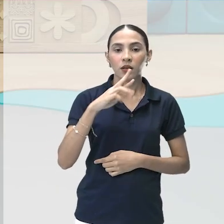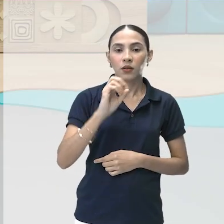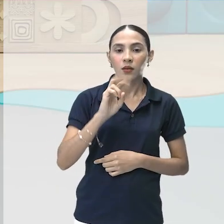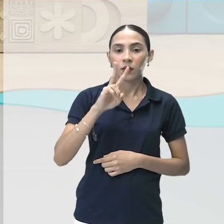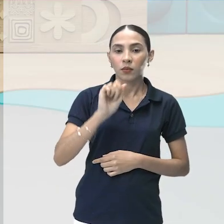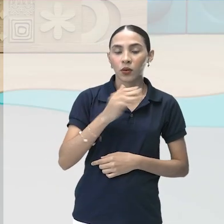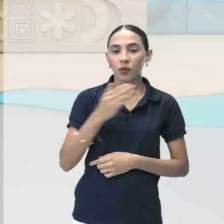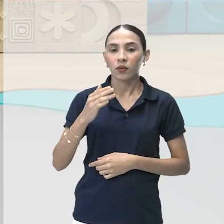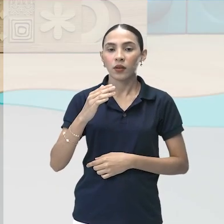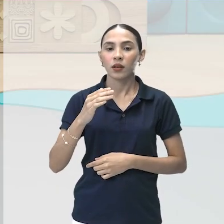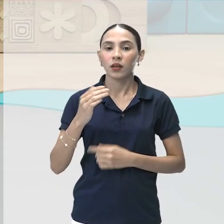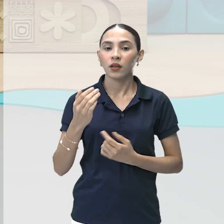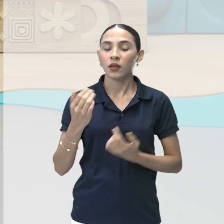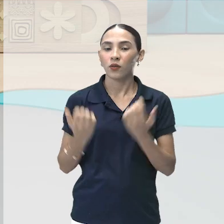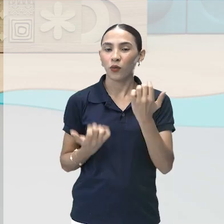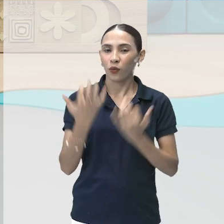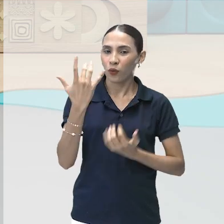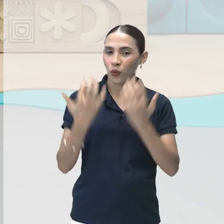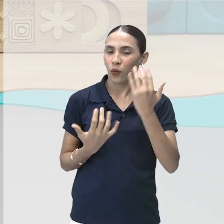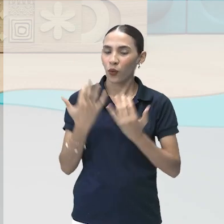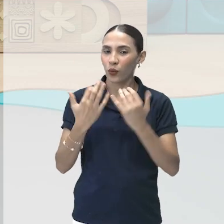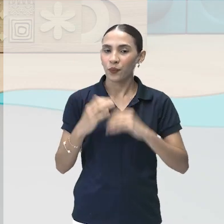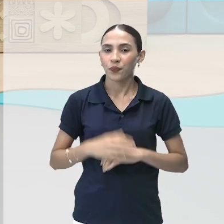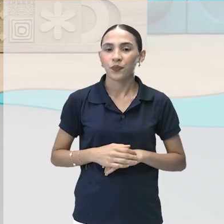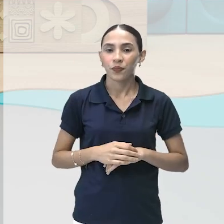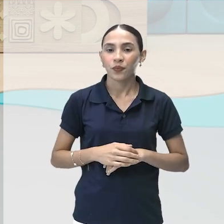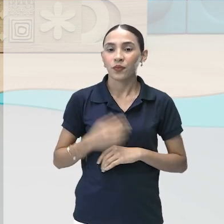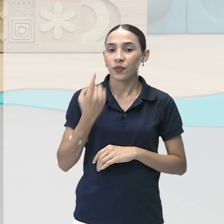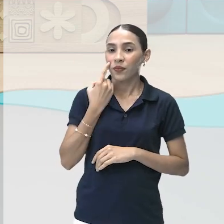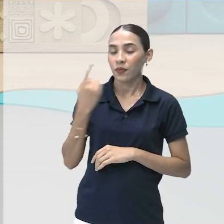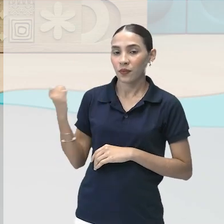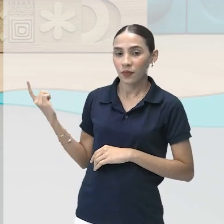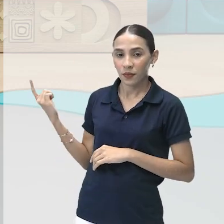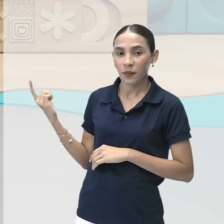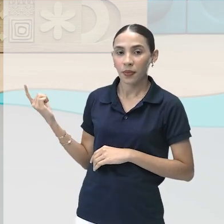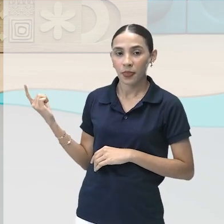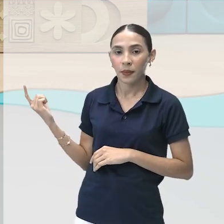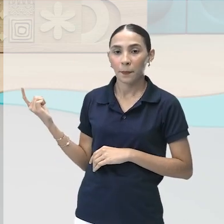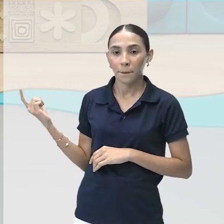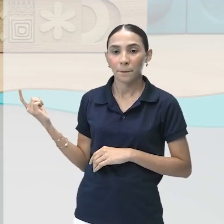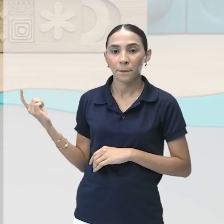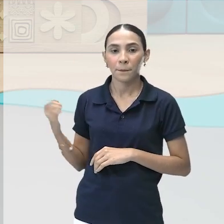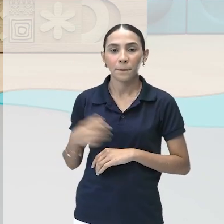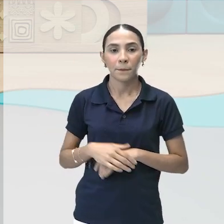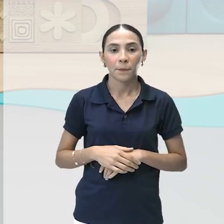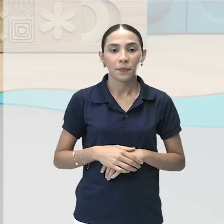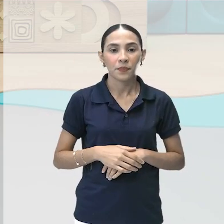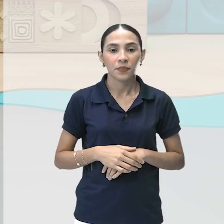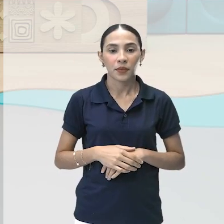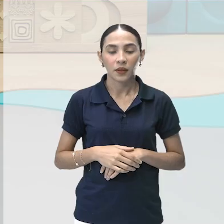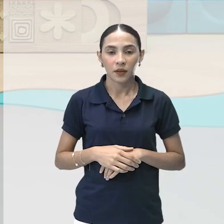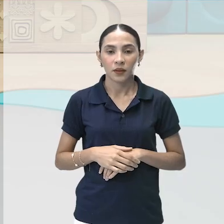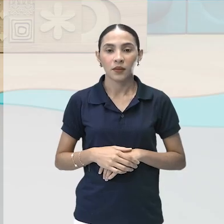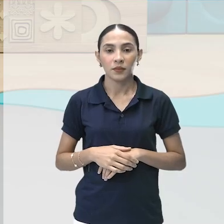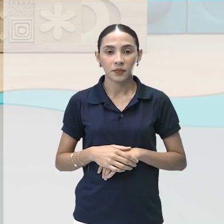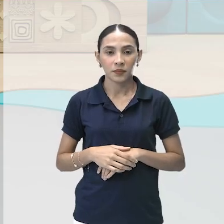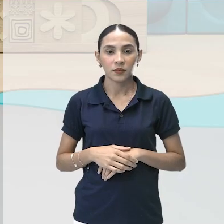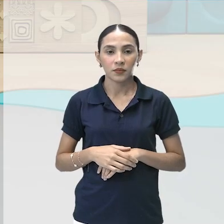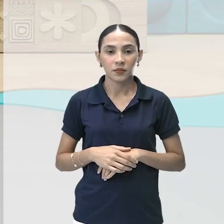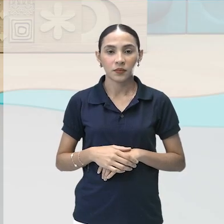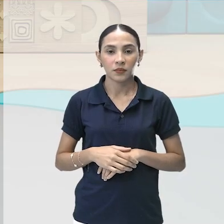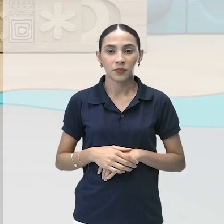fez muito sucesso. E aí está a Wanderleia numa versão mais atual, certo?